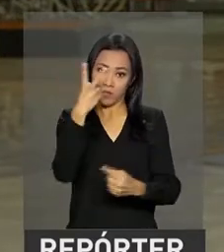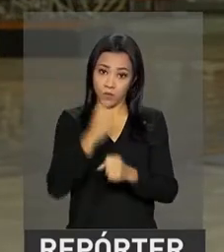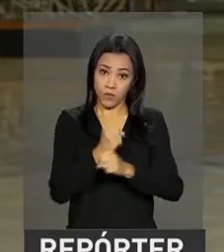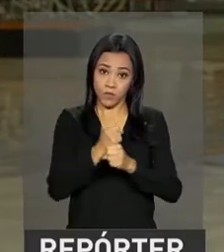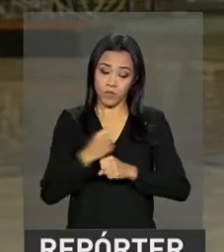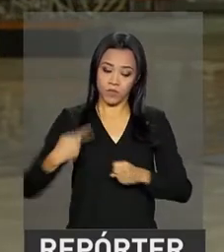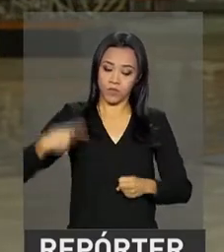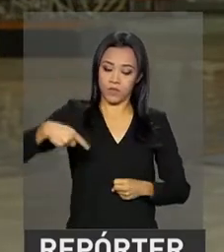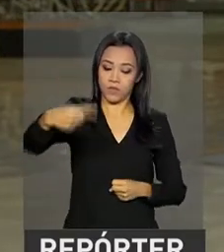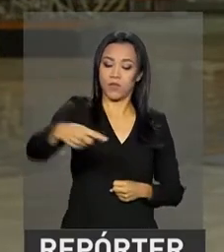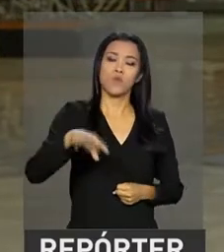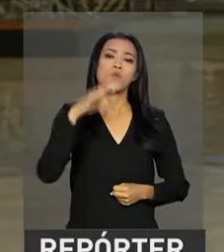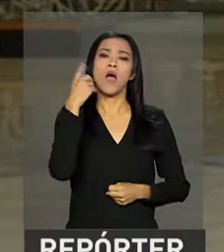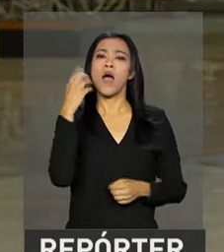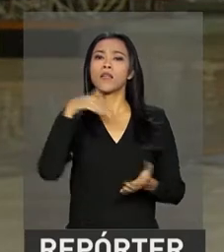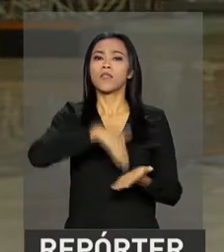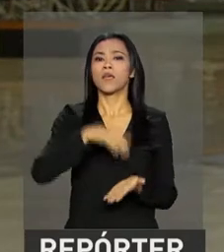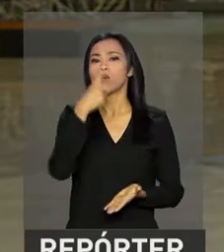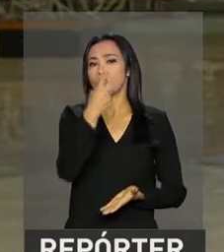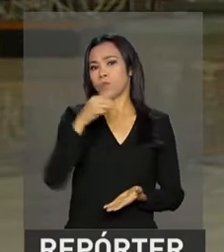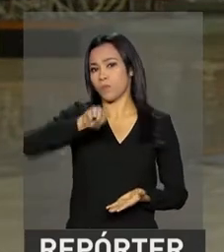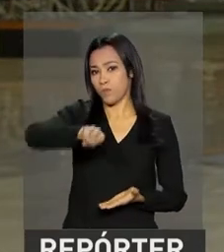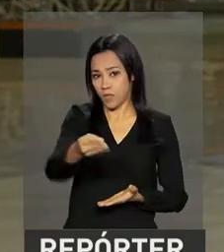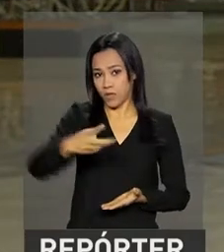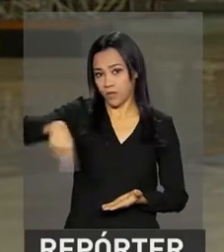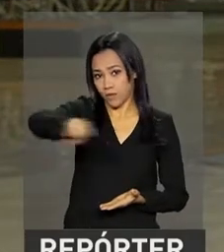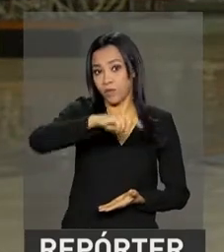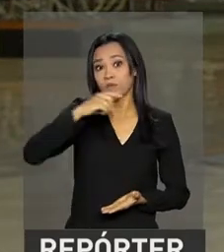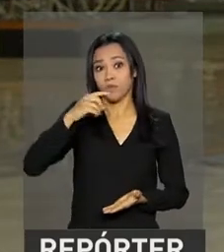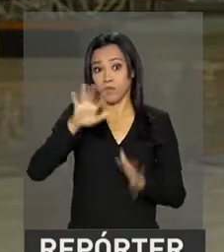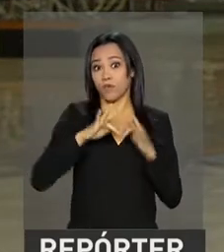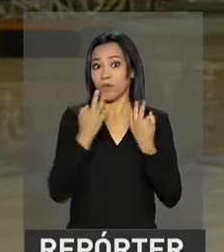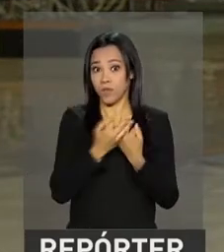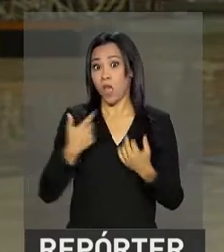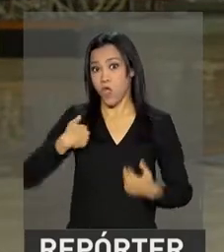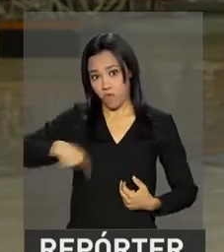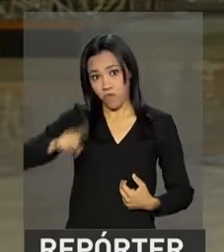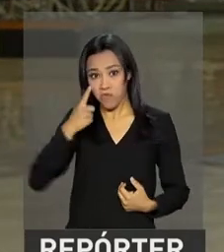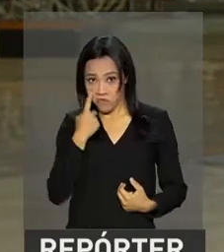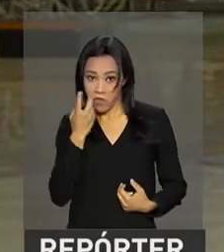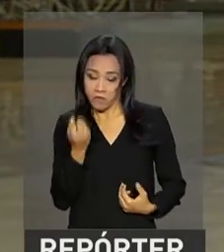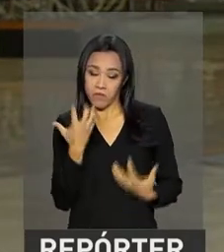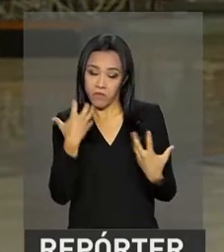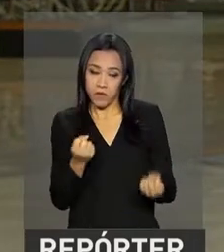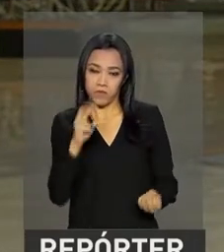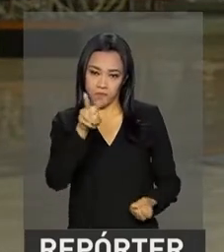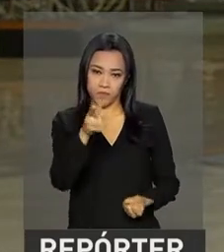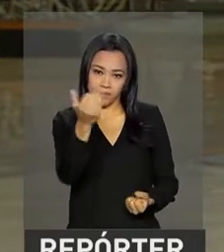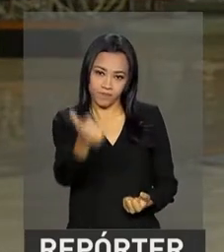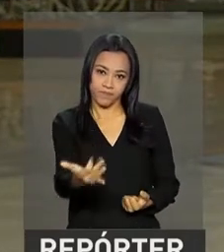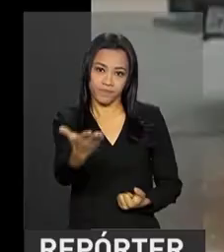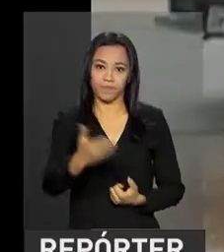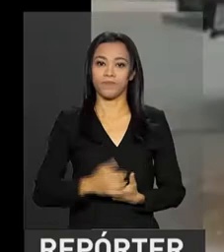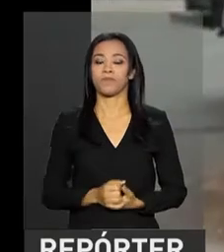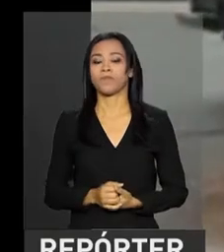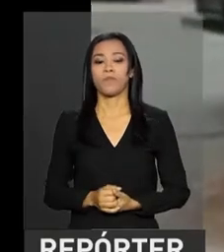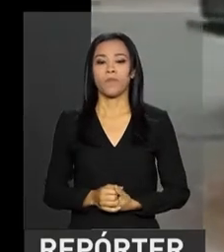até 1 milhão de famílias eu acompanhei o lançamento do programa vamos ver na reportagem